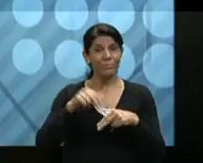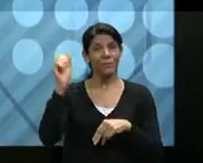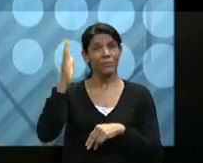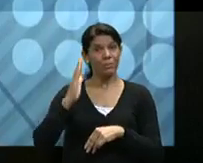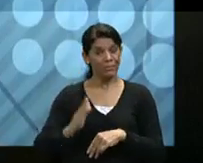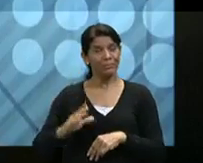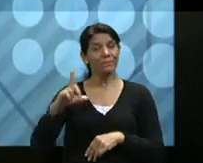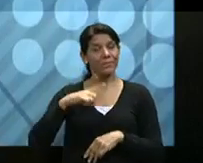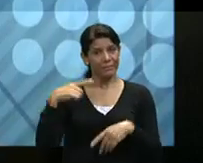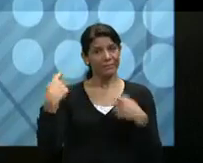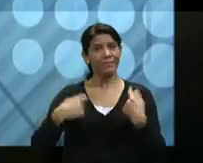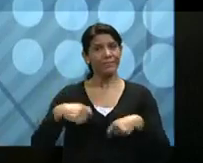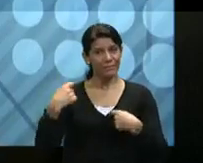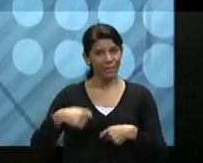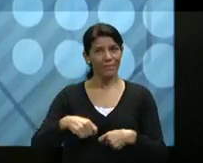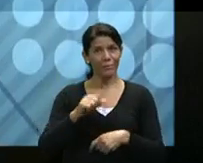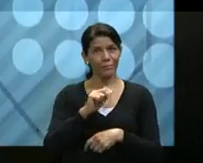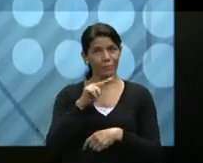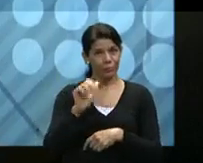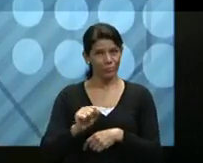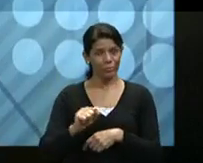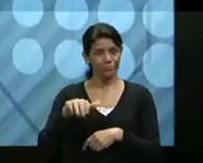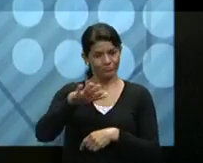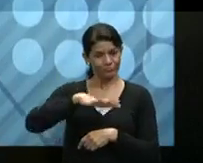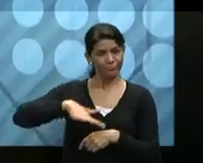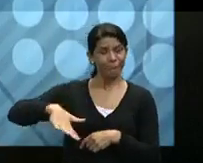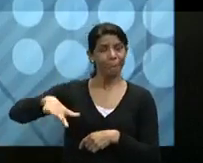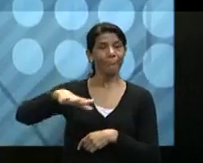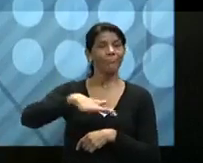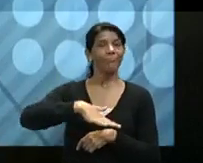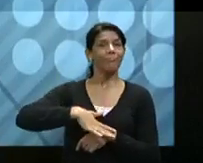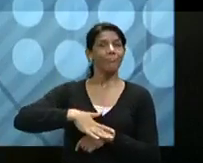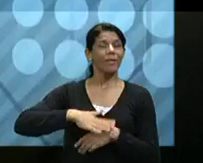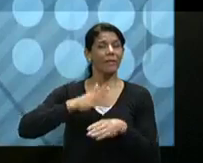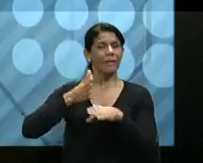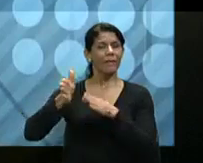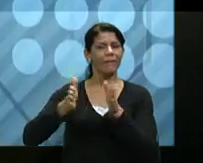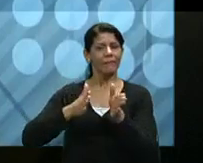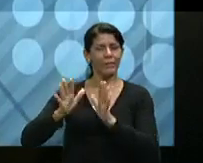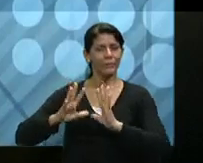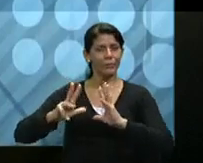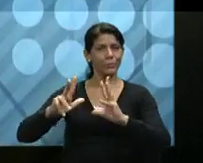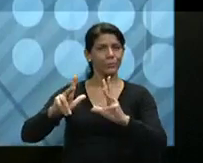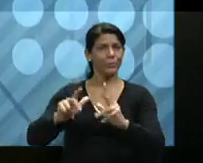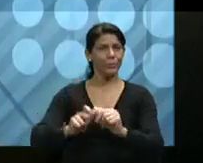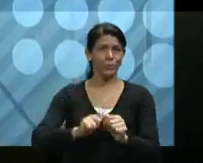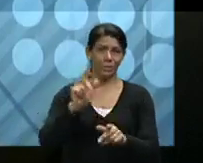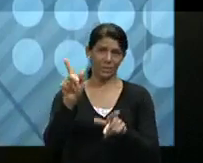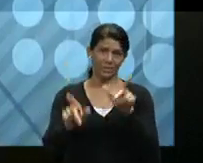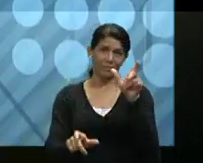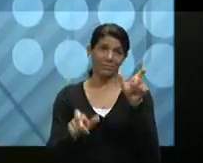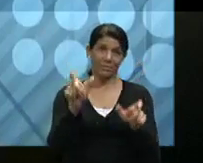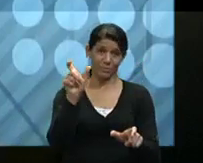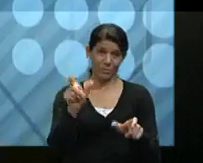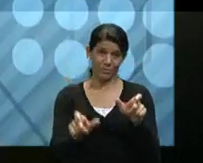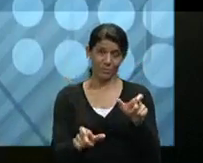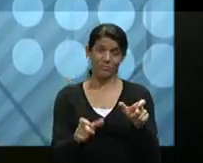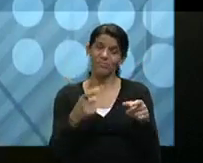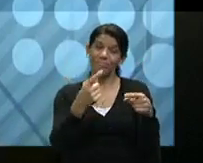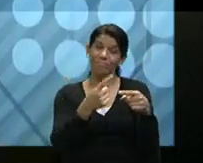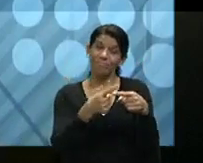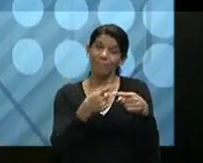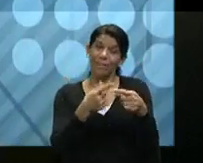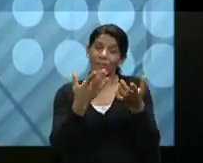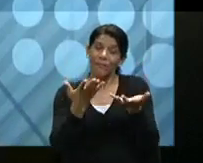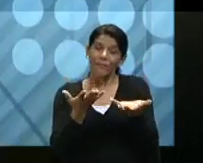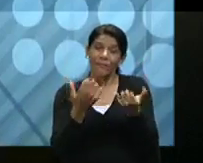essa necessidade de um sistema público de saúde abrangente, universal, integral, né, de forma equitativa, para que